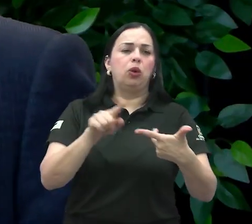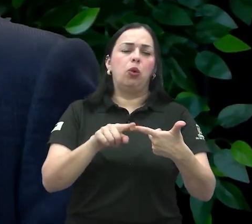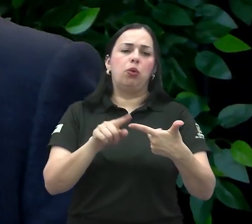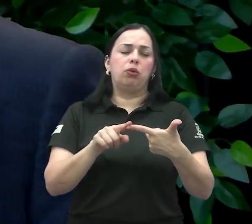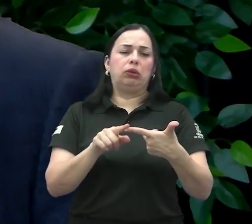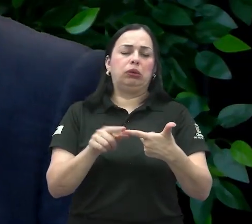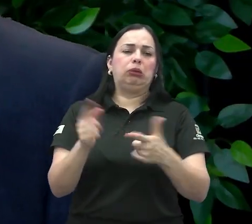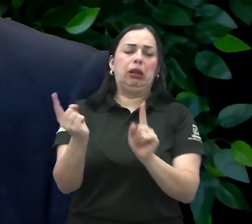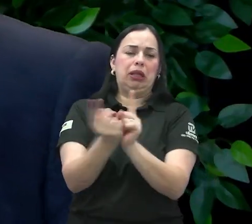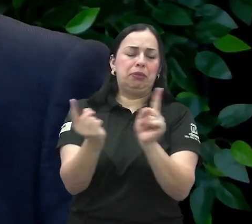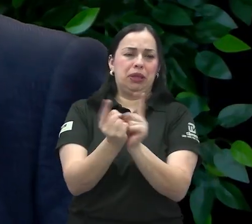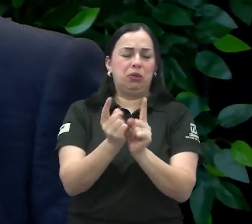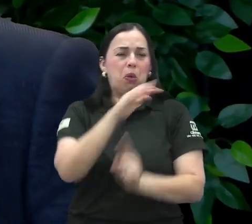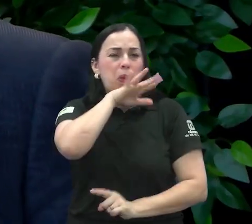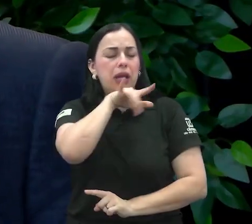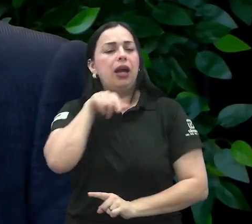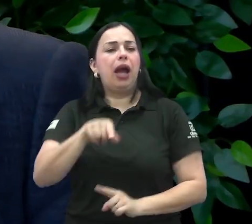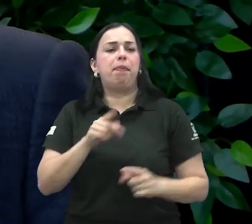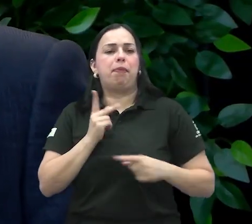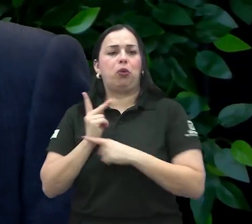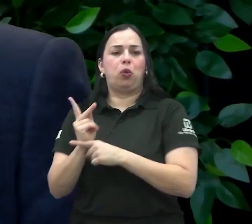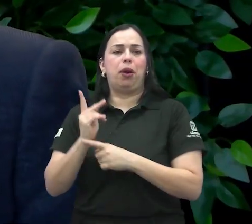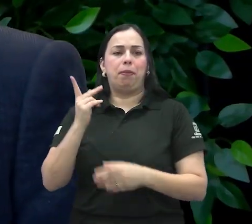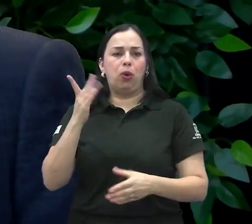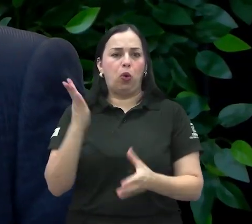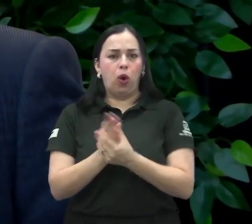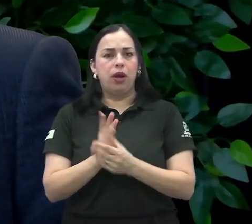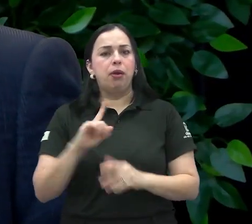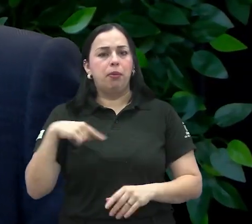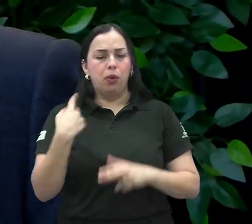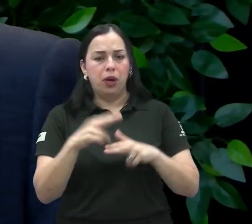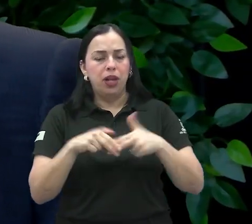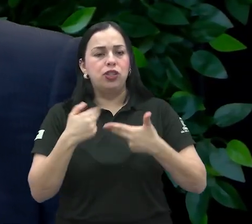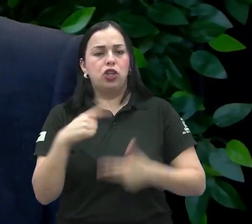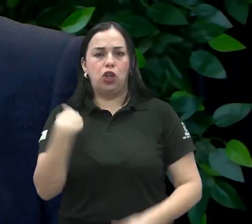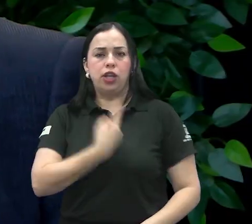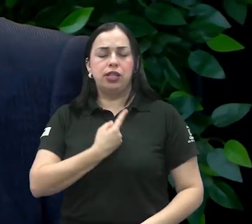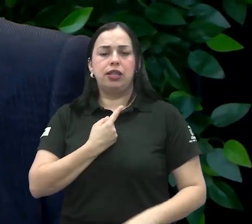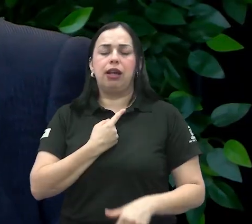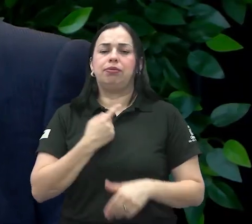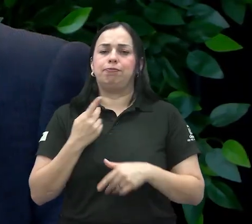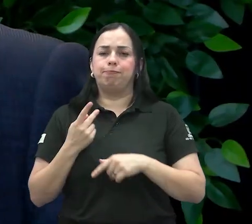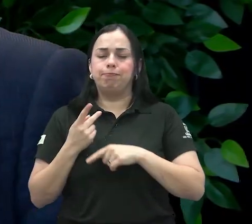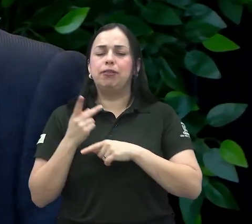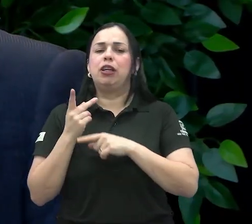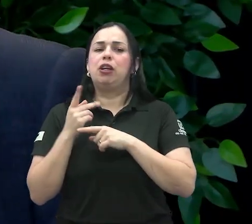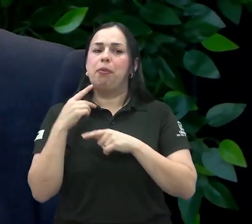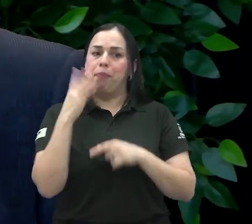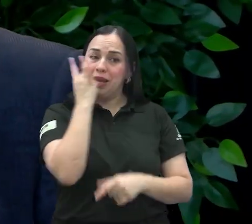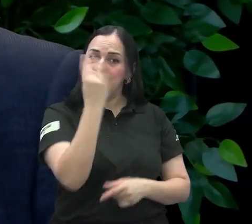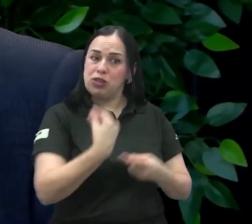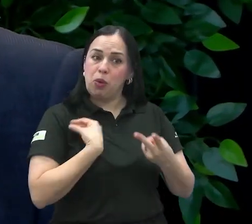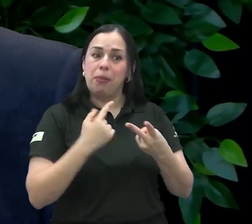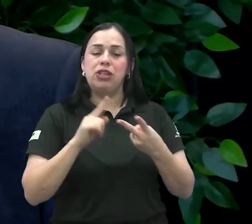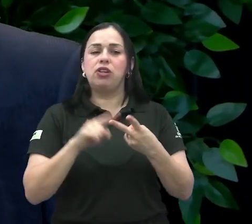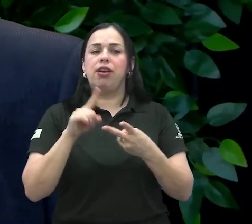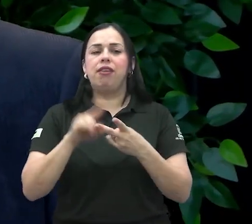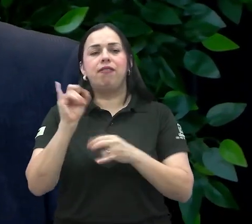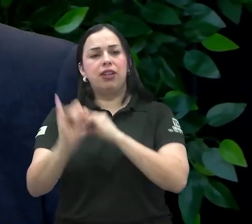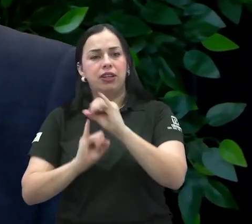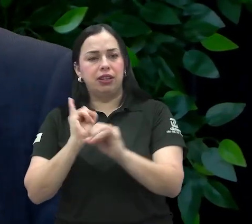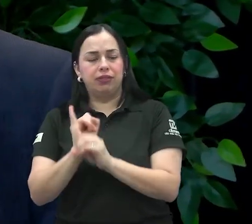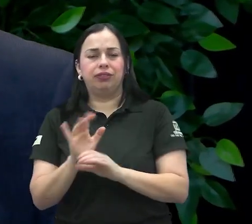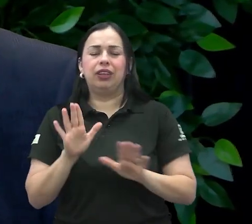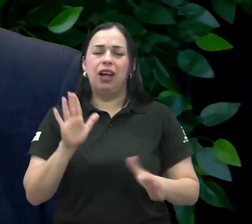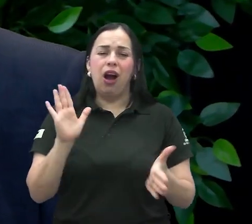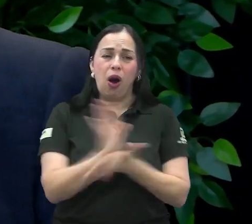entrega ou do produto ou do serviço, pode recorrer ao Procon. Então a gente está de todas as formas atuando, né, presencialmente, virtualmente, né,